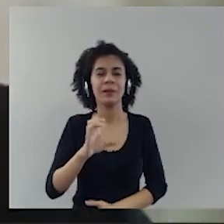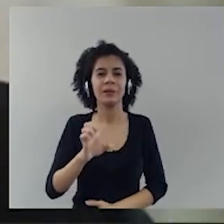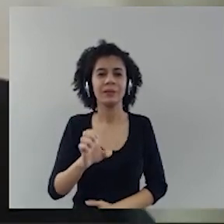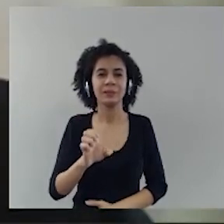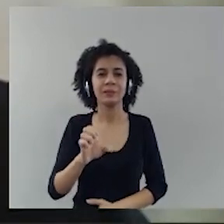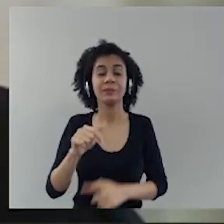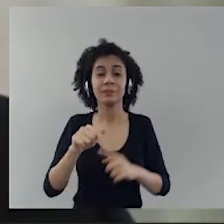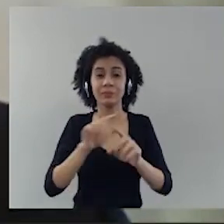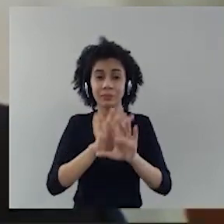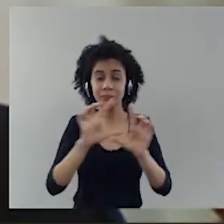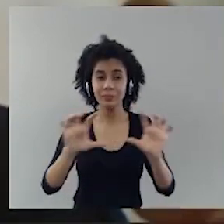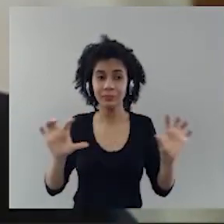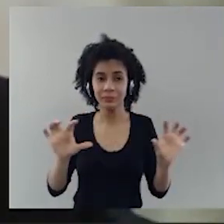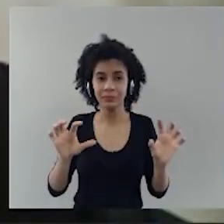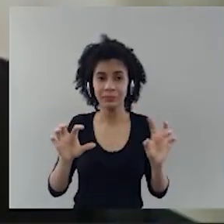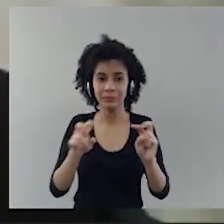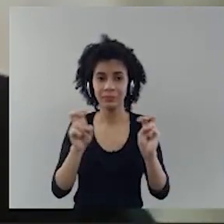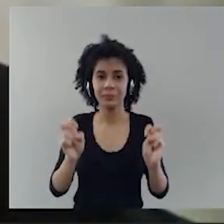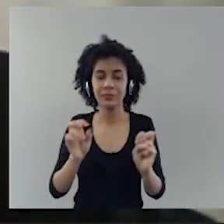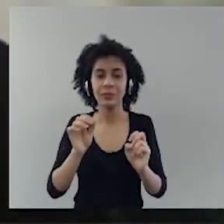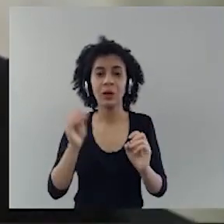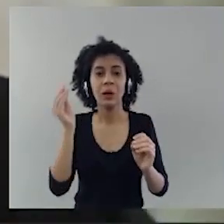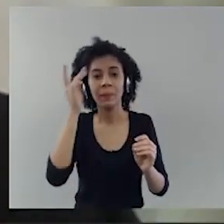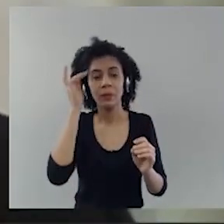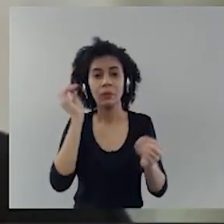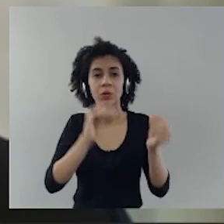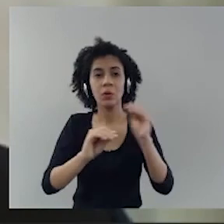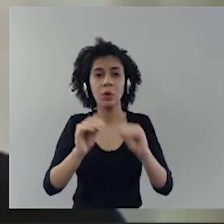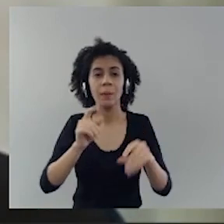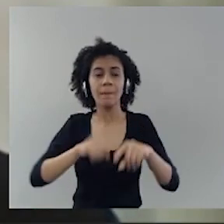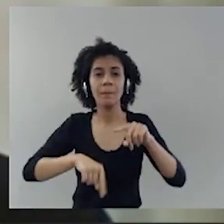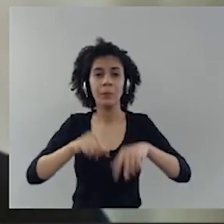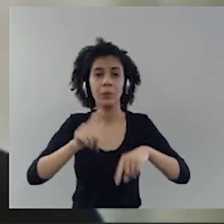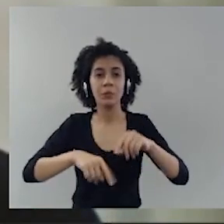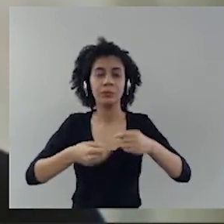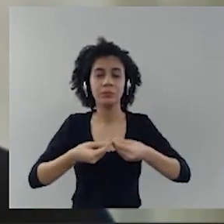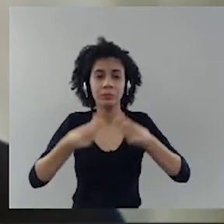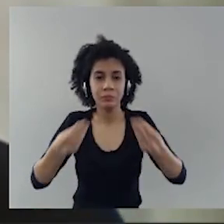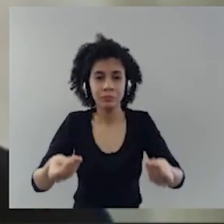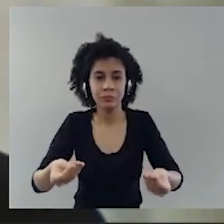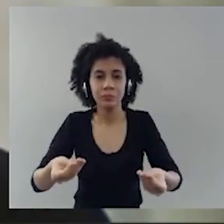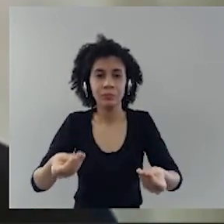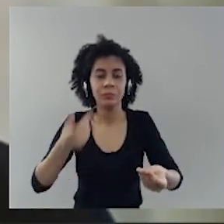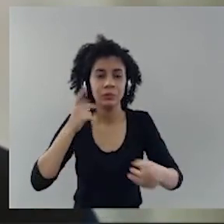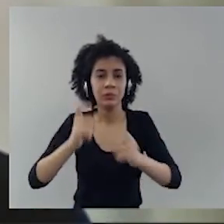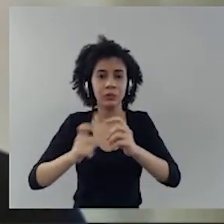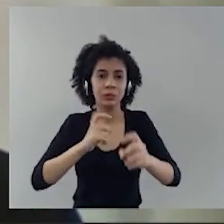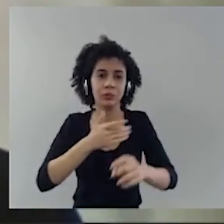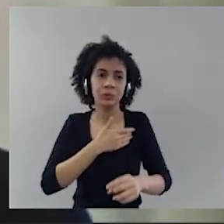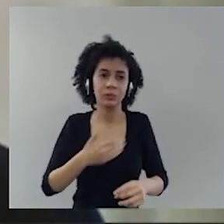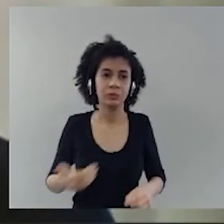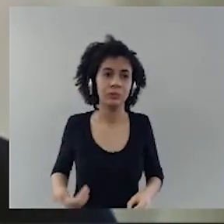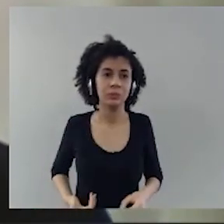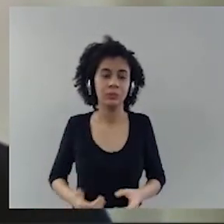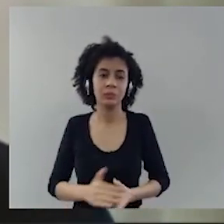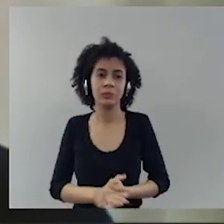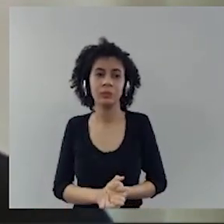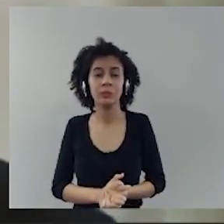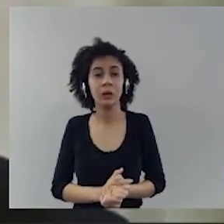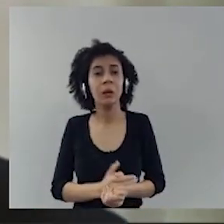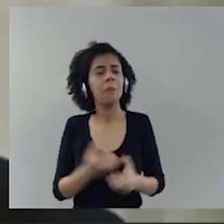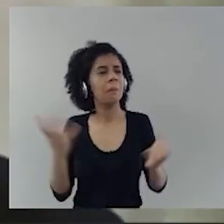plataforma digital onde os fornecedores colocariam seus produtos à disposição da administração pública